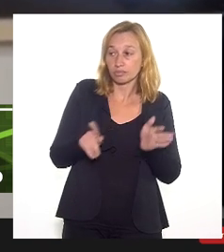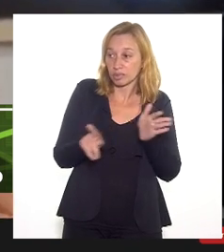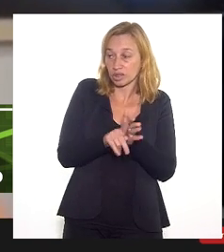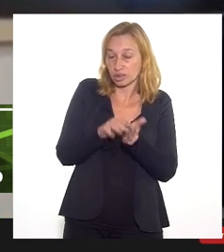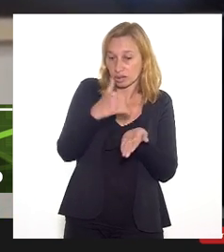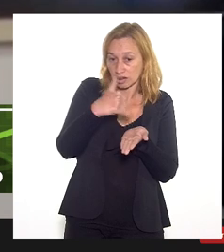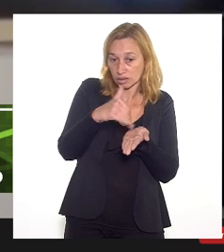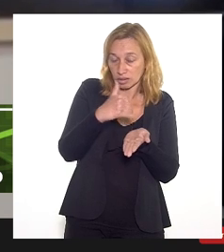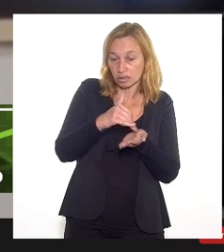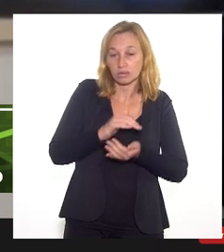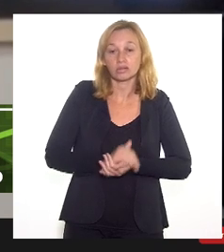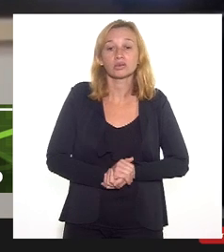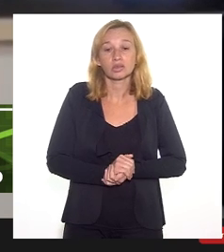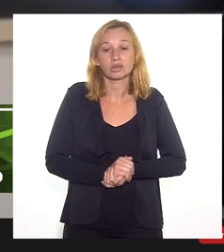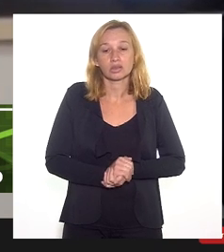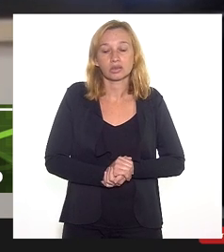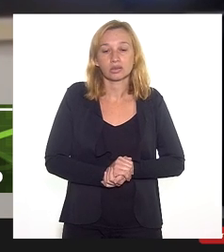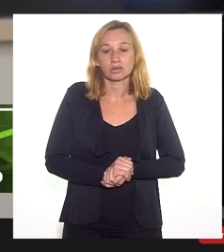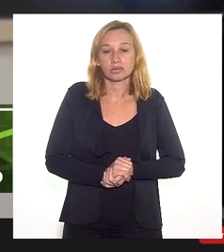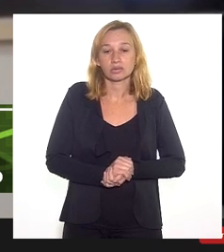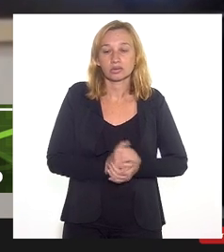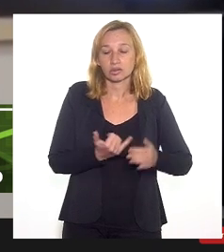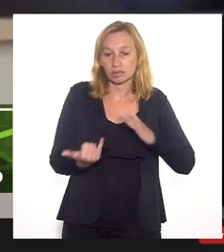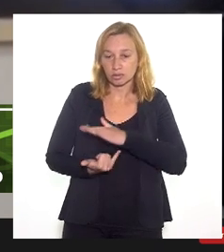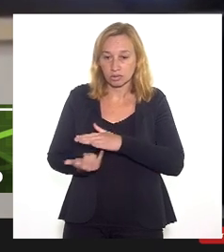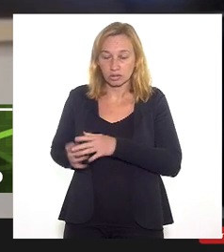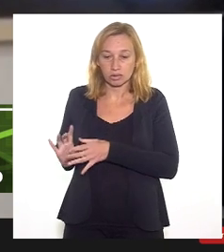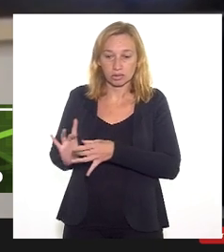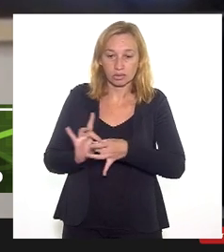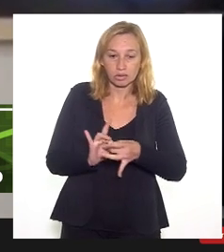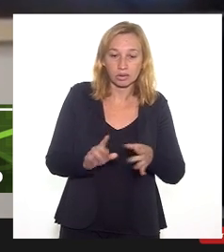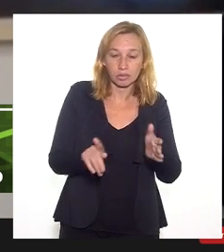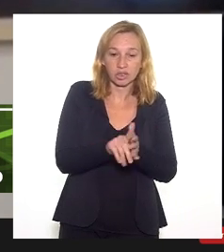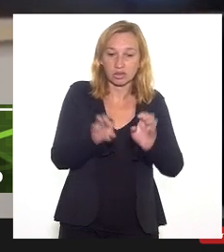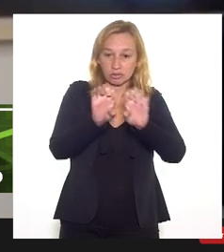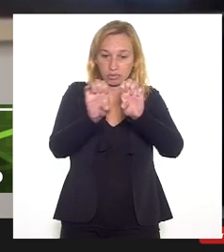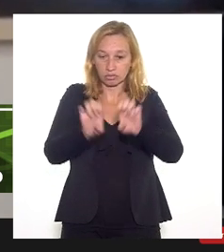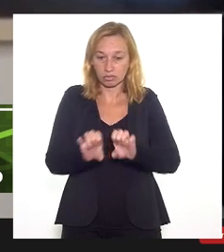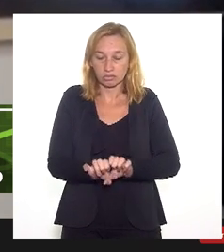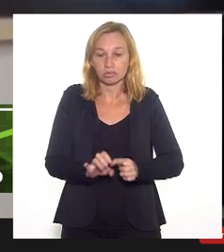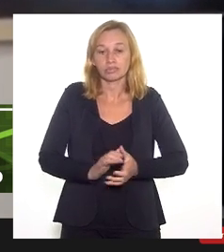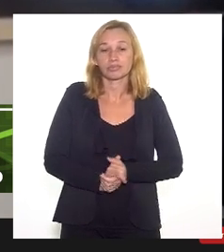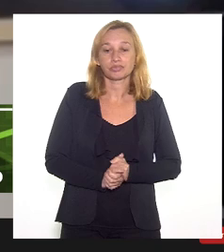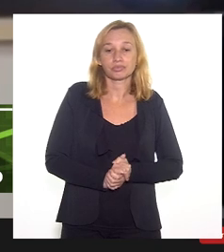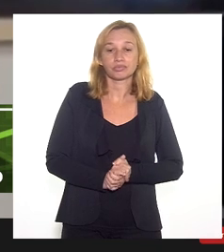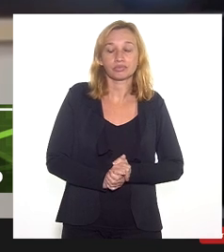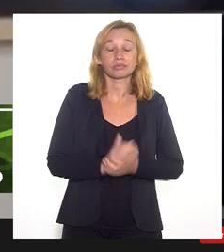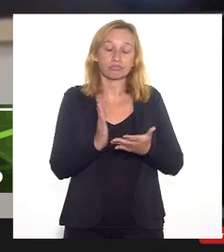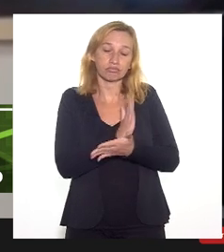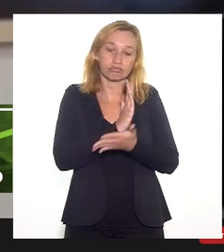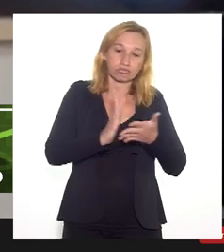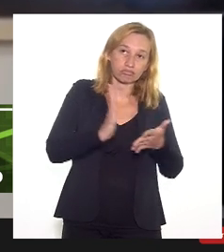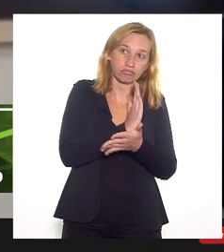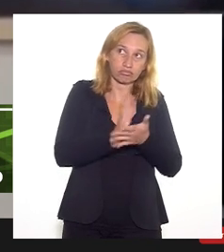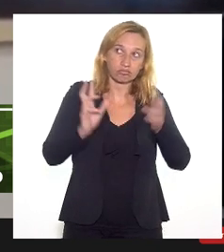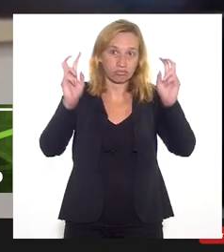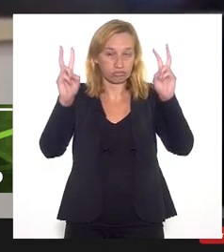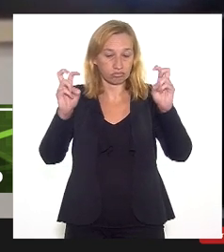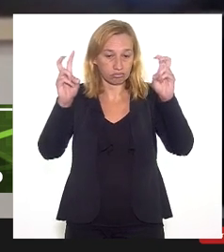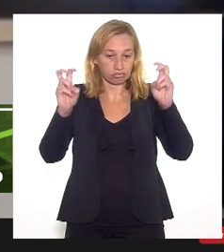medida em que as entidades filiadas fazem parte dessa estrutura e algumas questões eu